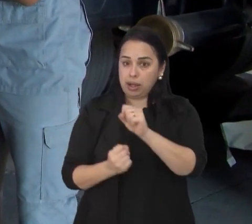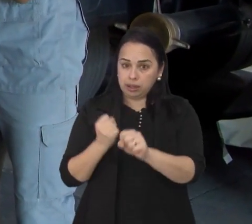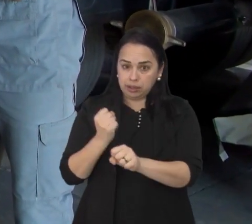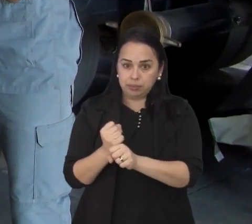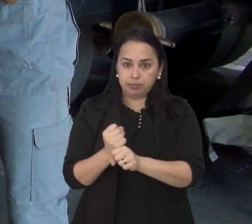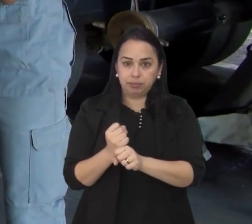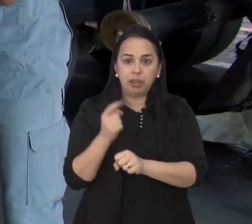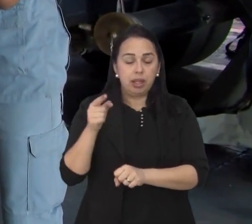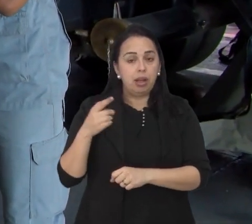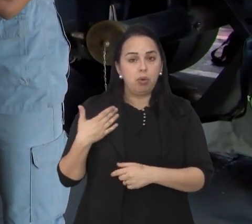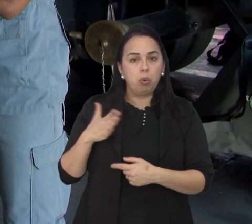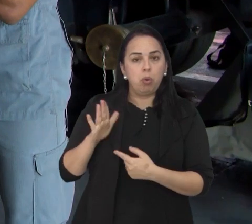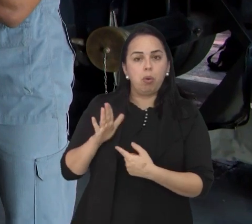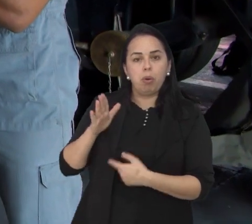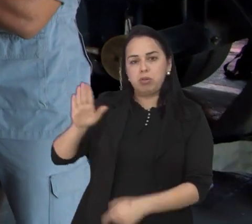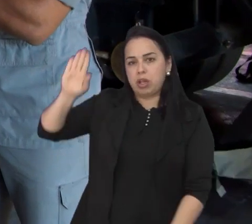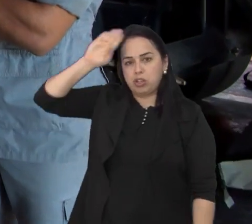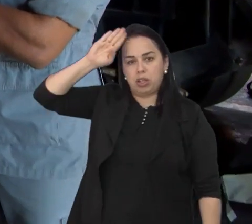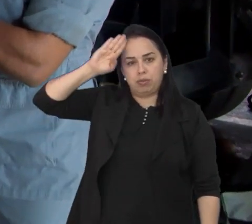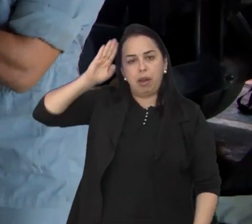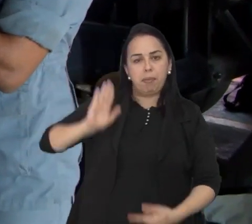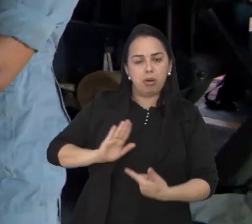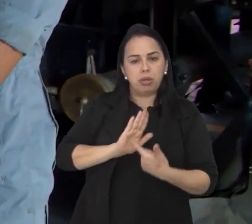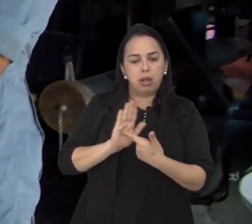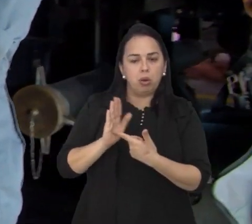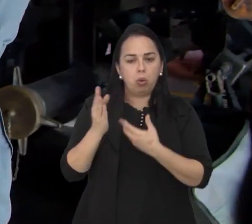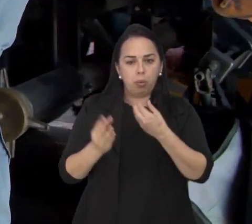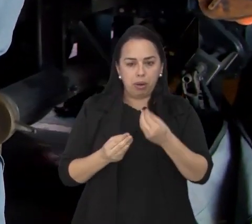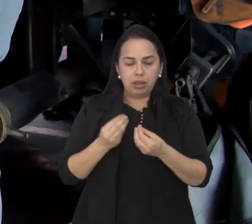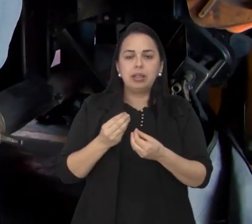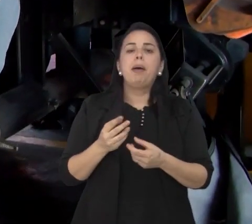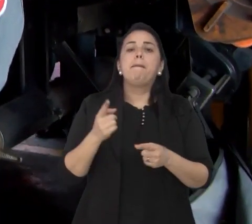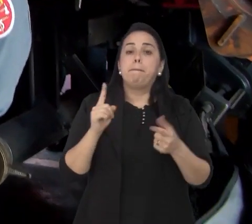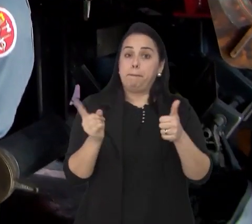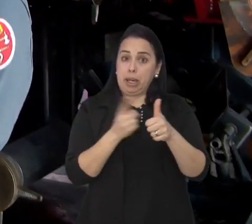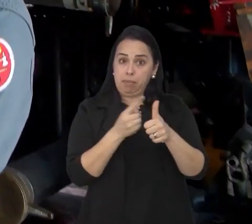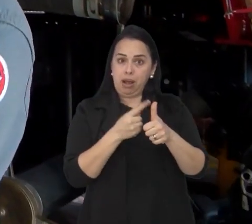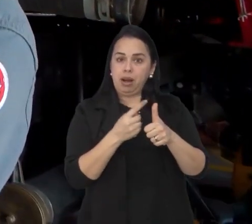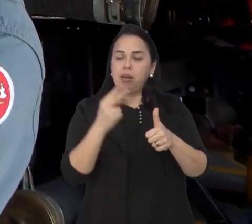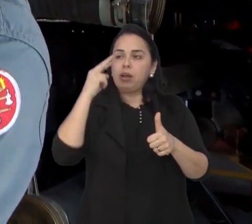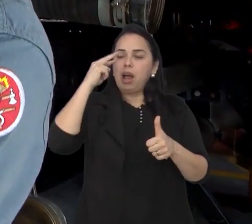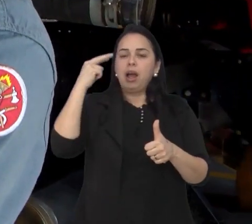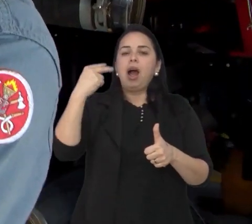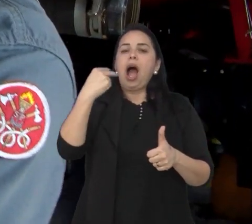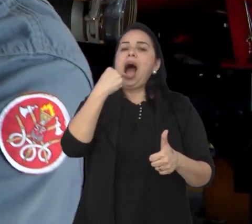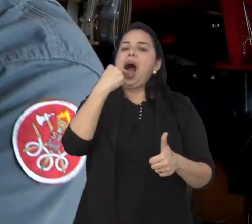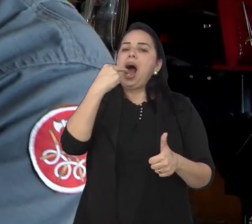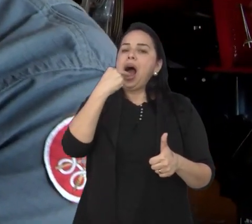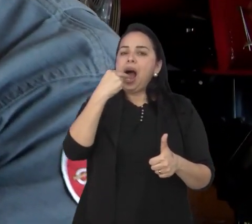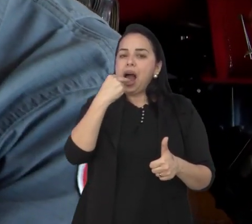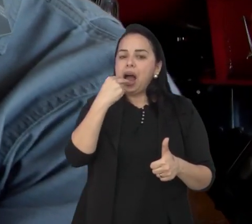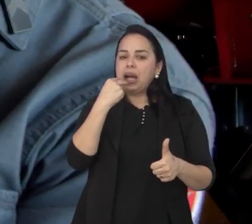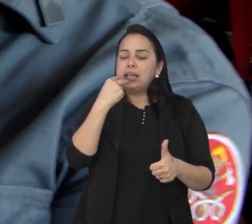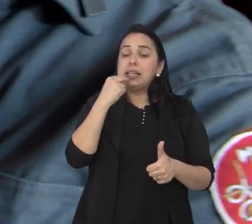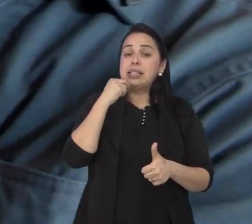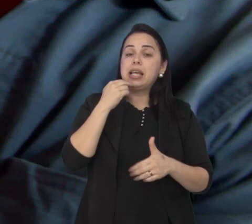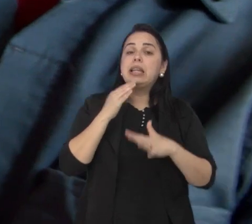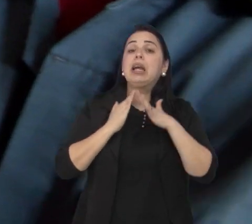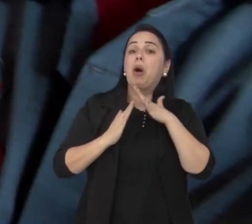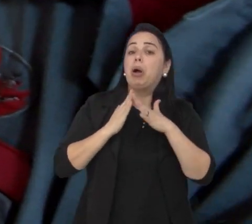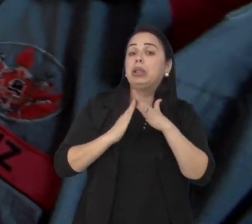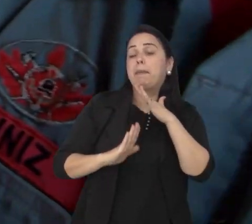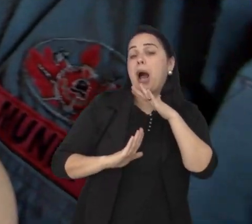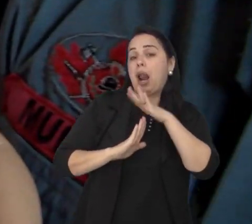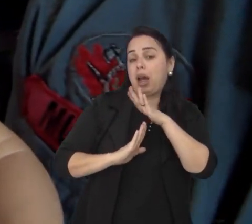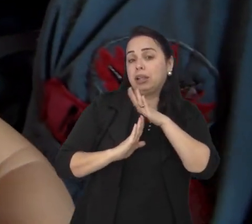sargento Muniz demonstrará agora para nós como realizar esse procedimento. Também verificar, primeiramente, se há